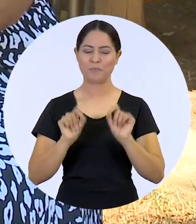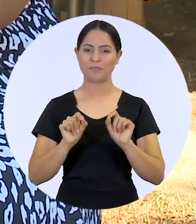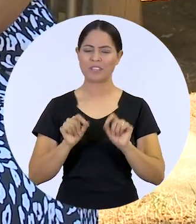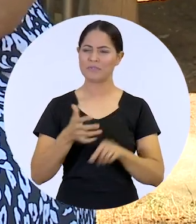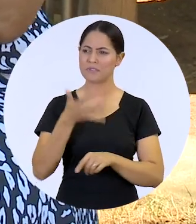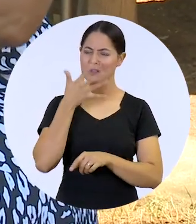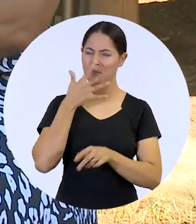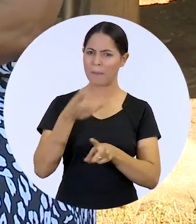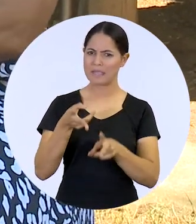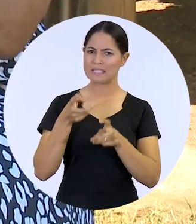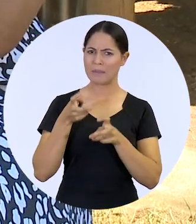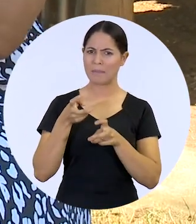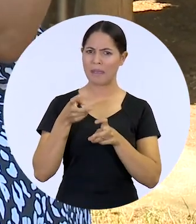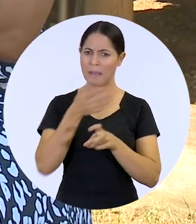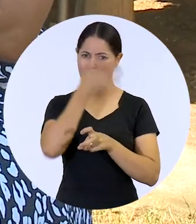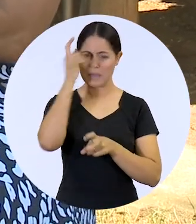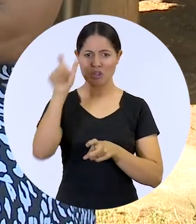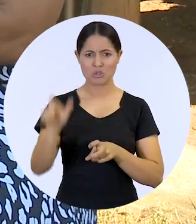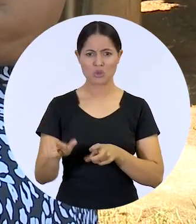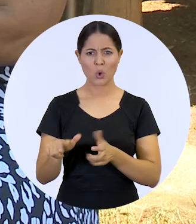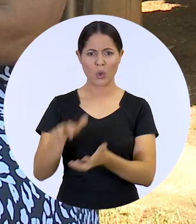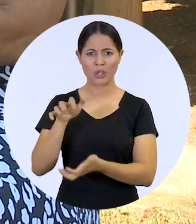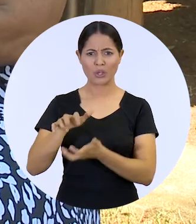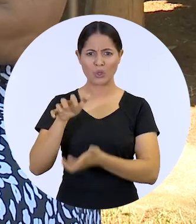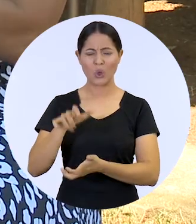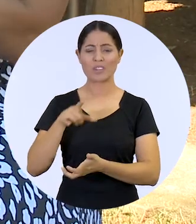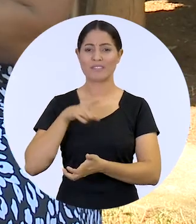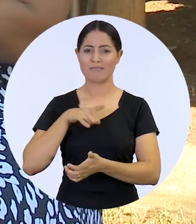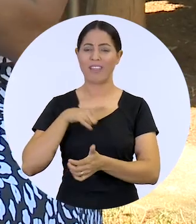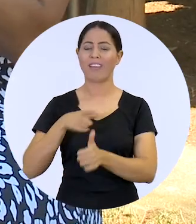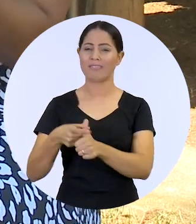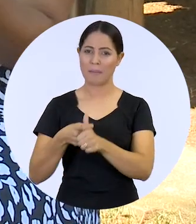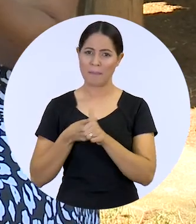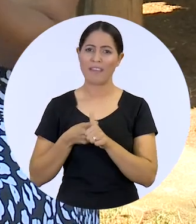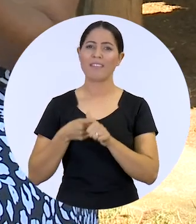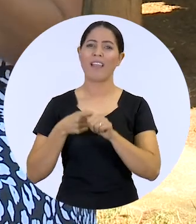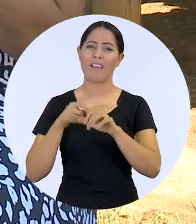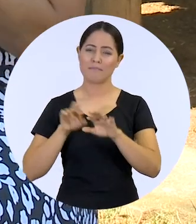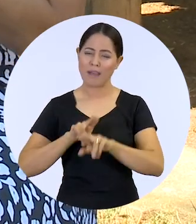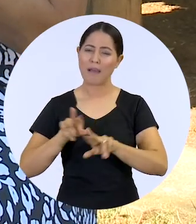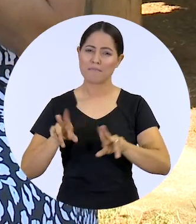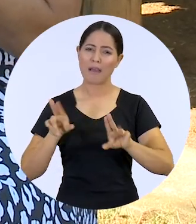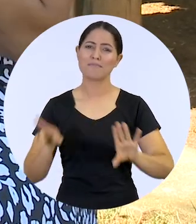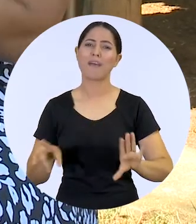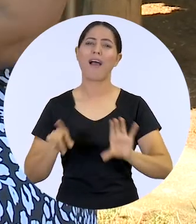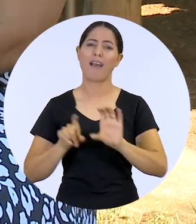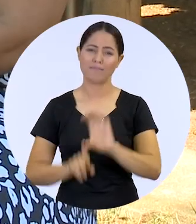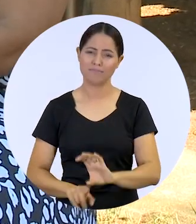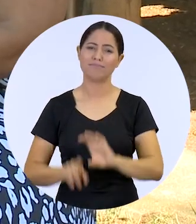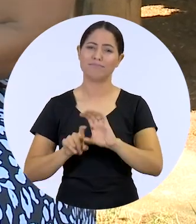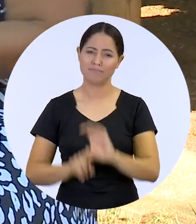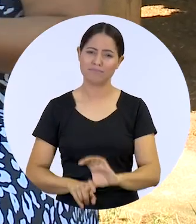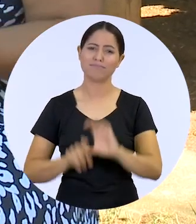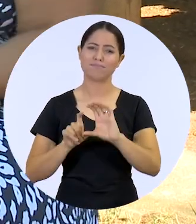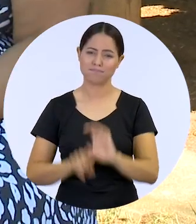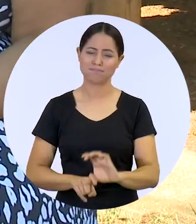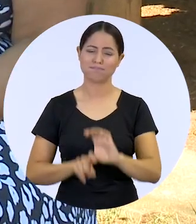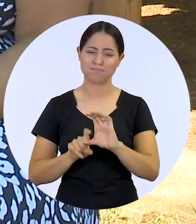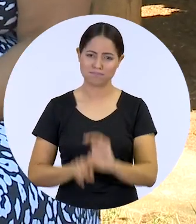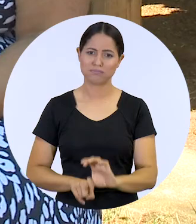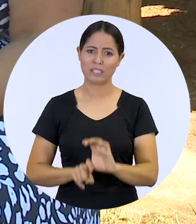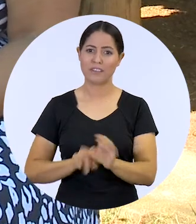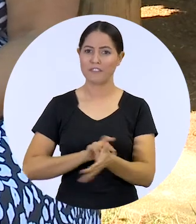ele tem um grau de dependência um pouco acentuado, né? Nenhum deles sai à rua sozinho, depende de nós nesse cuidado. Então